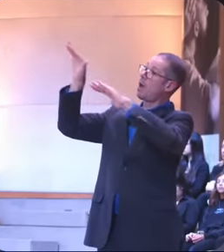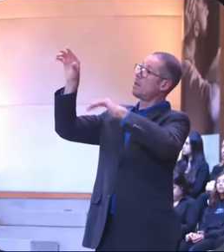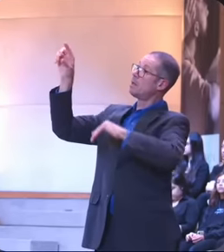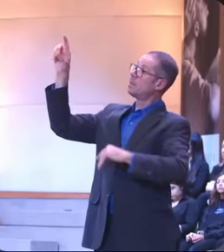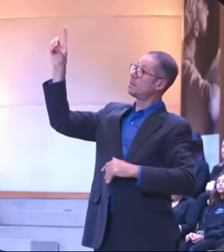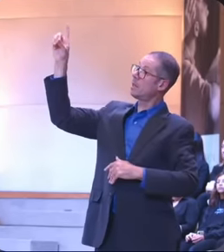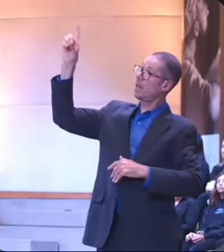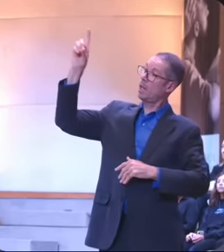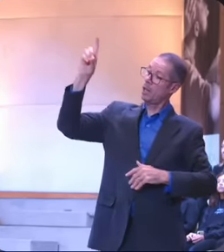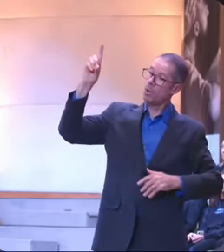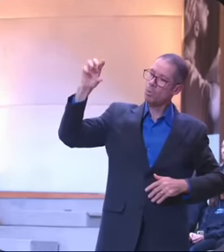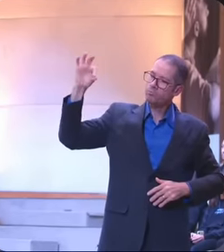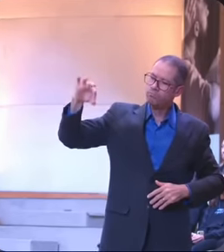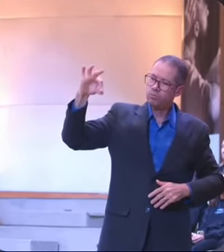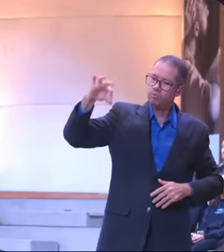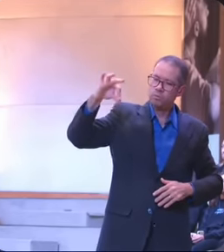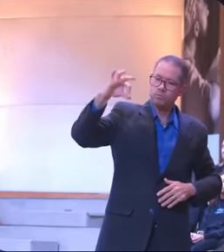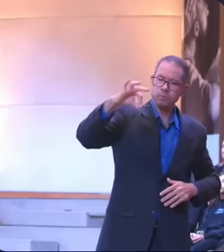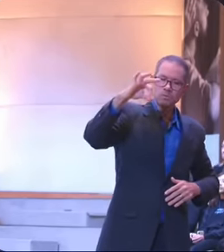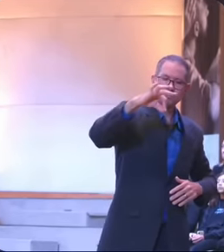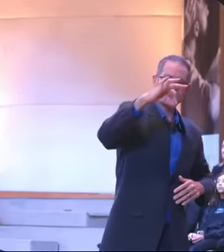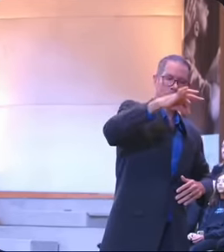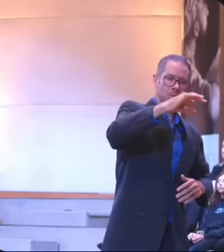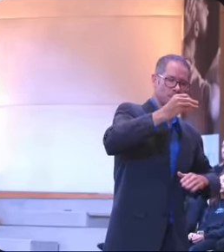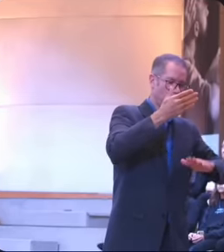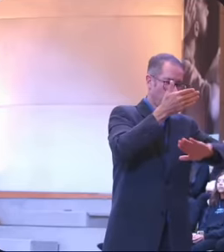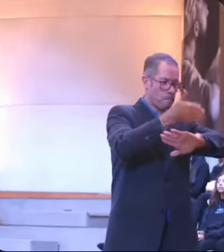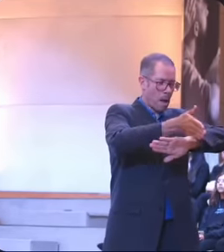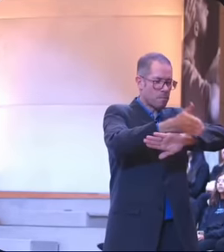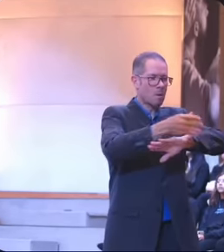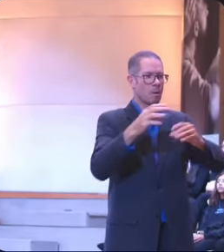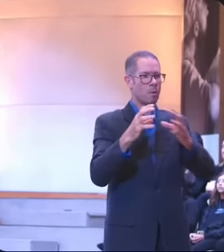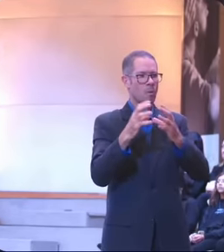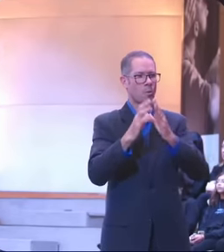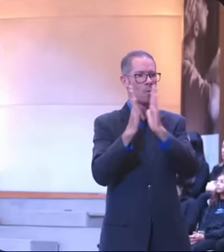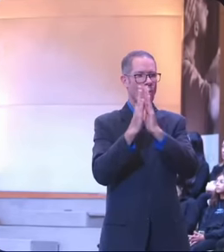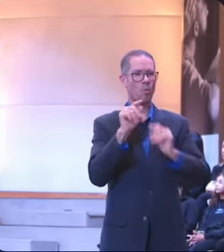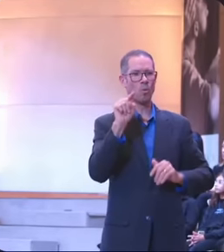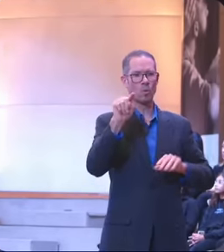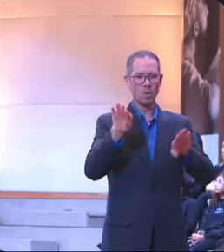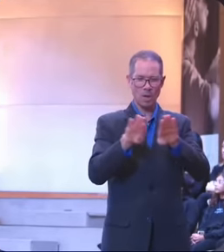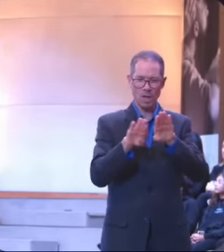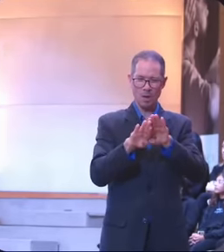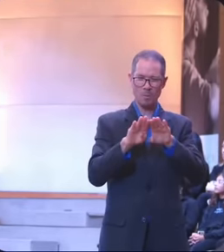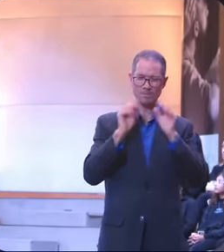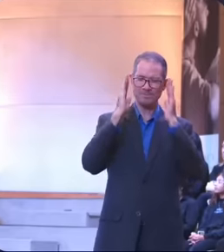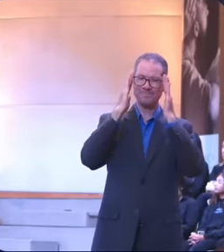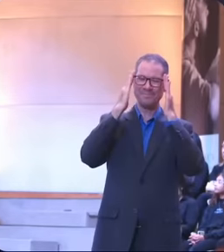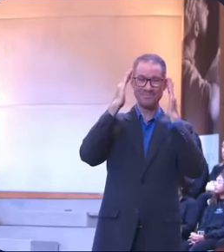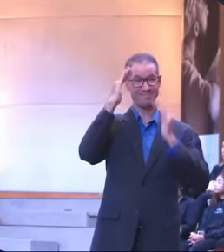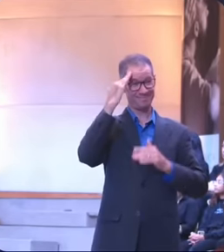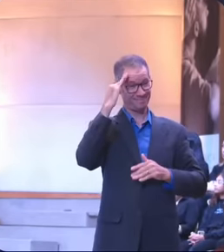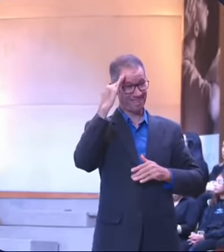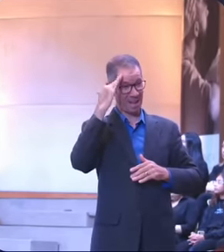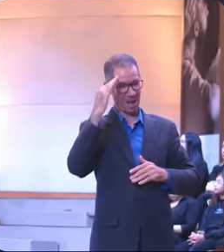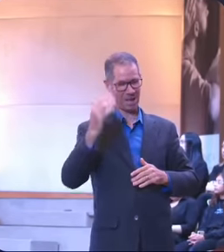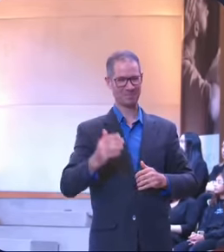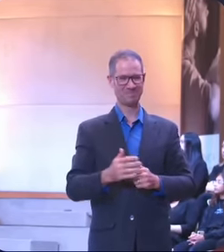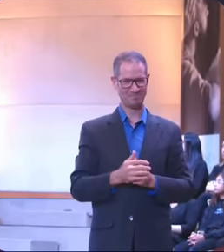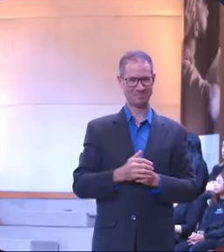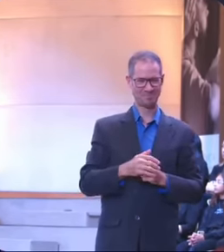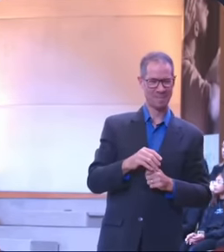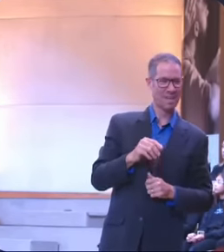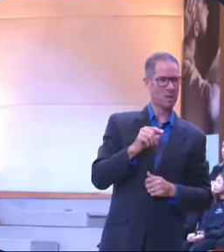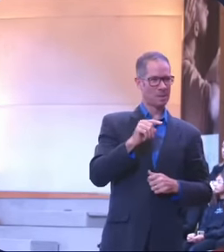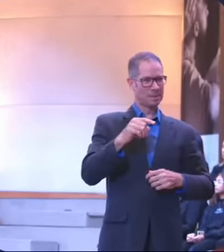de Deus funcionando, e eu faço parte dessa rede, e você também. Está entendendo? Então, quando